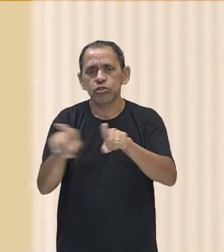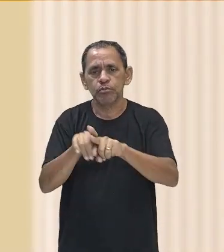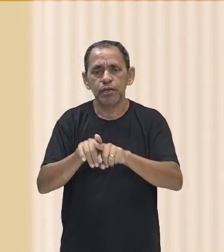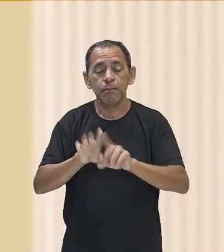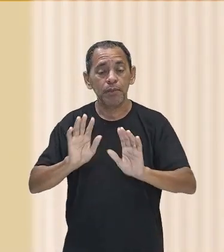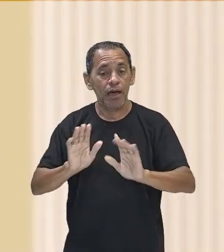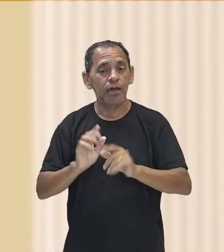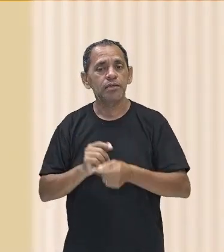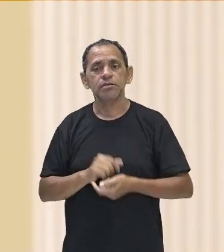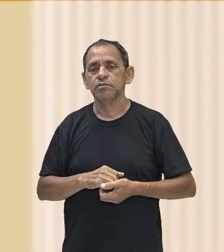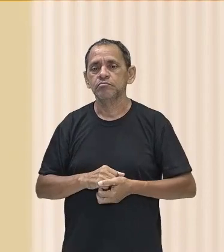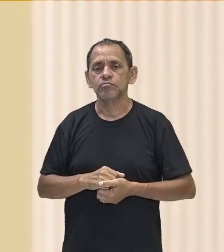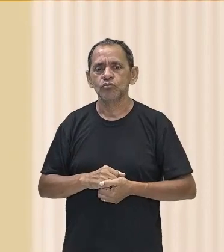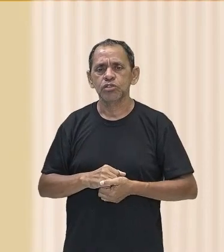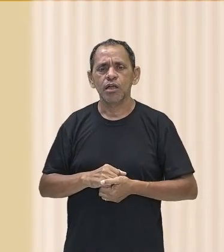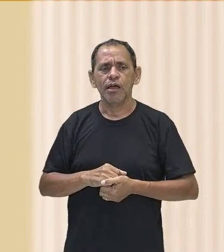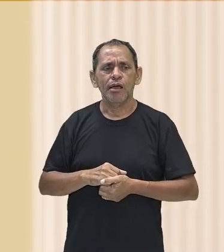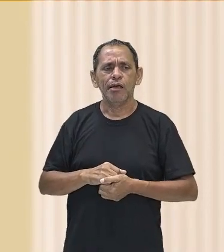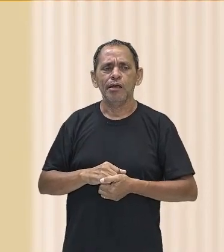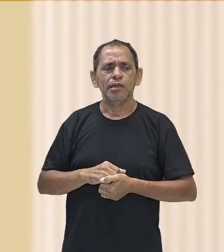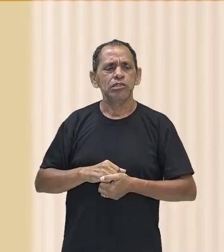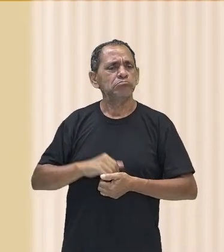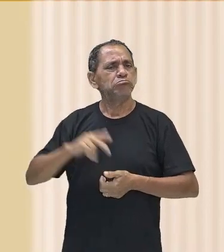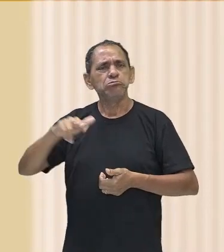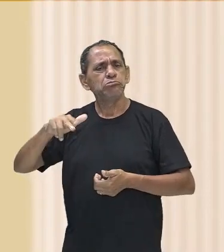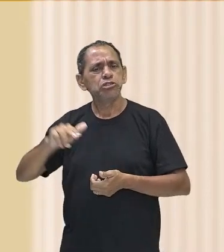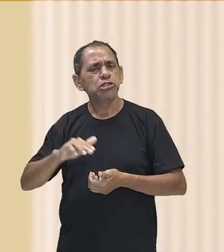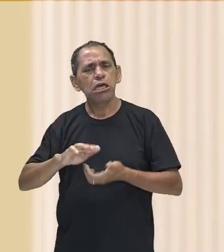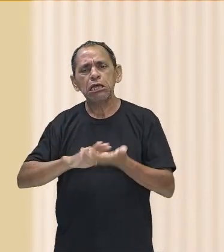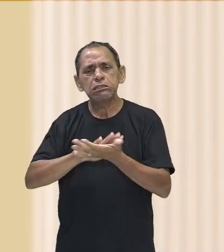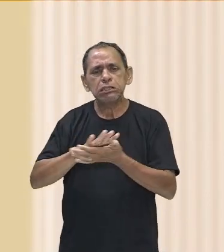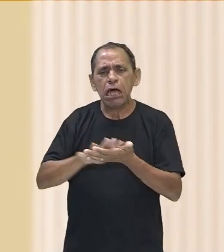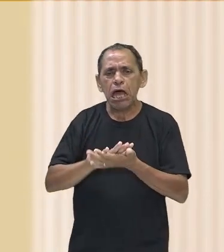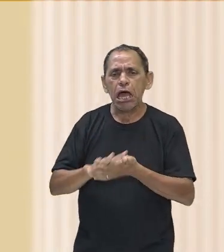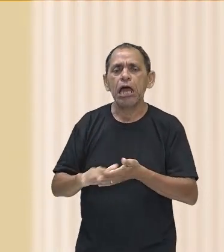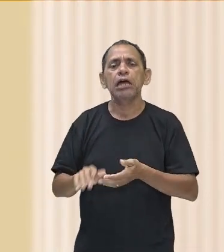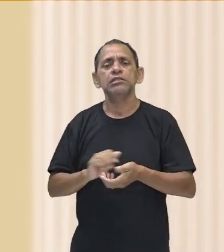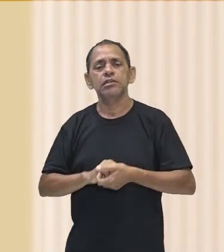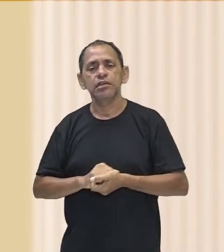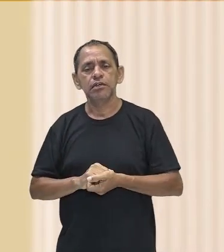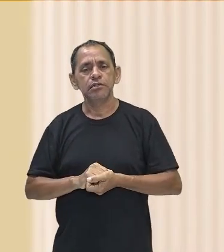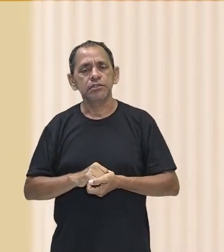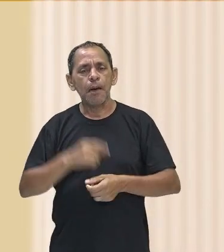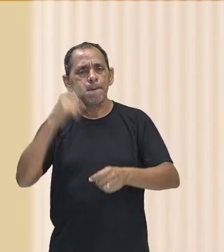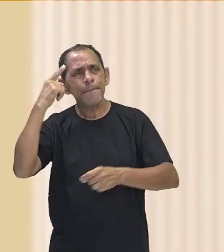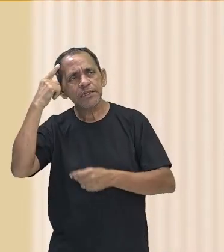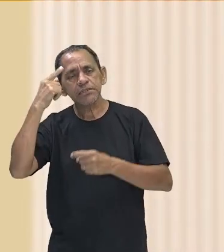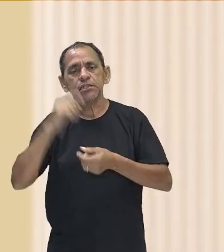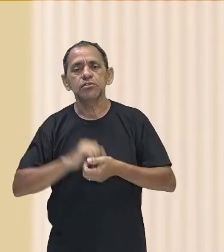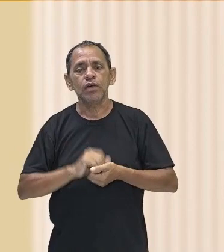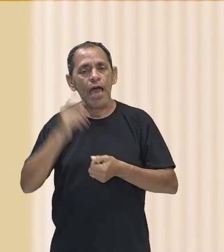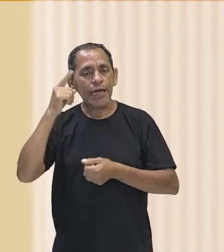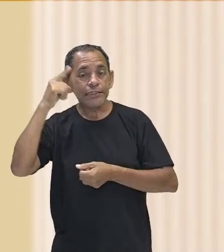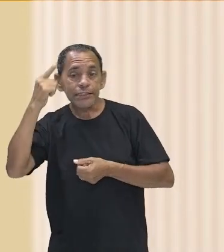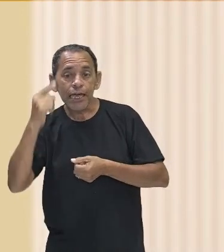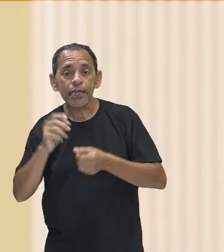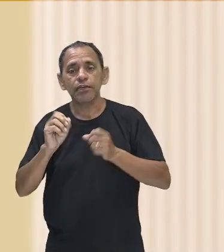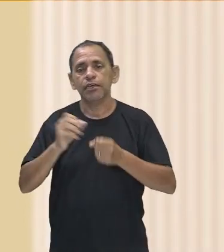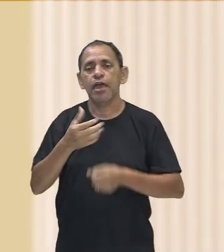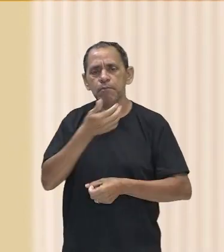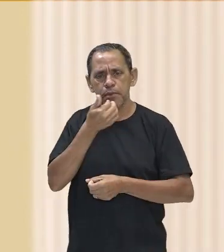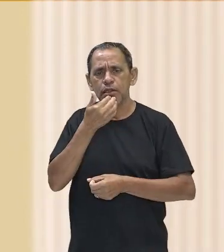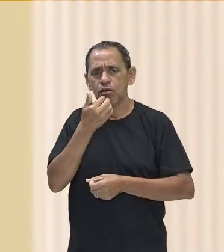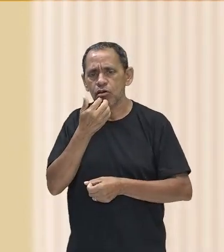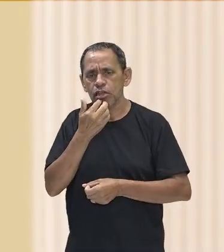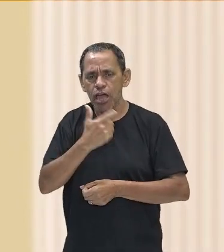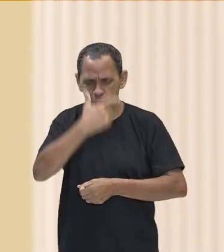se um tem ou se outro não tem, tá? Então, a ideia aqui é sempre melhorar a cada dia, ser uma melhor